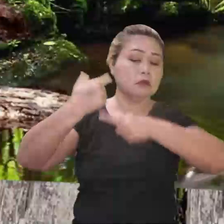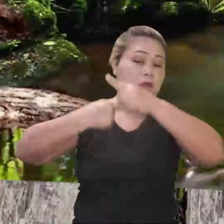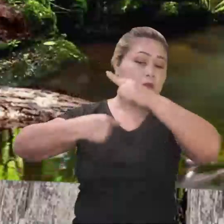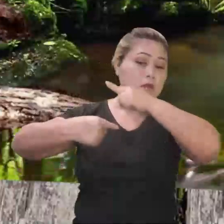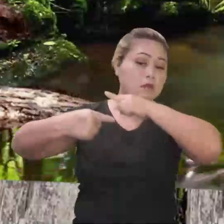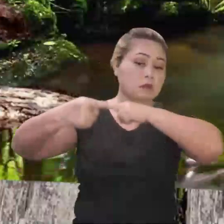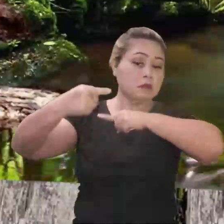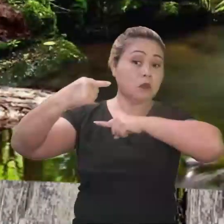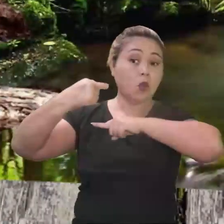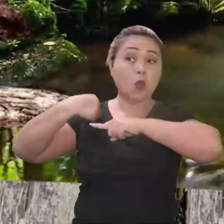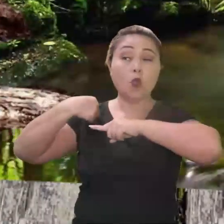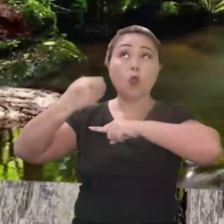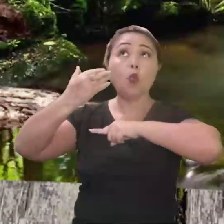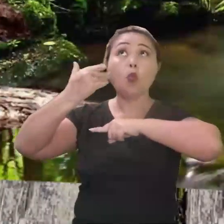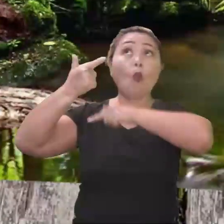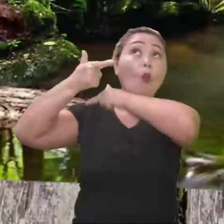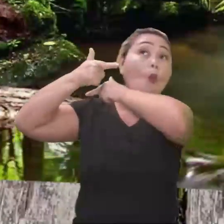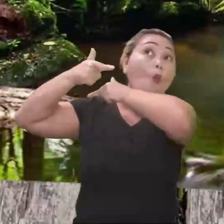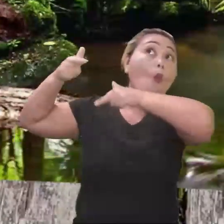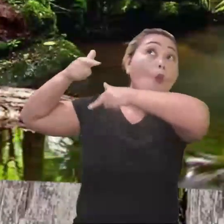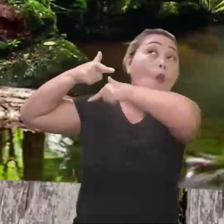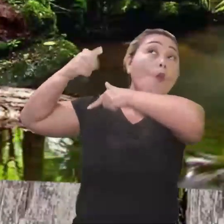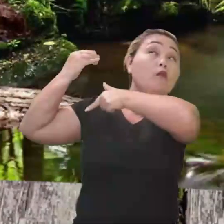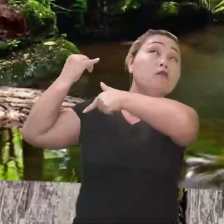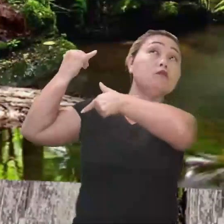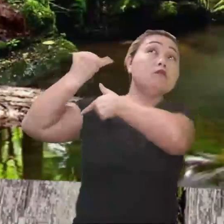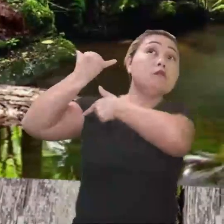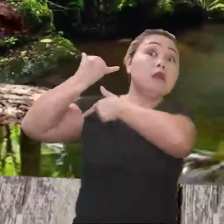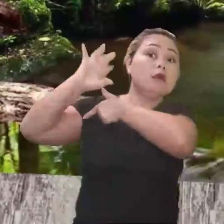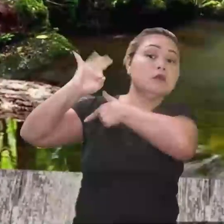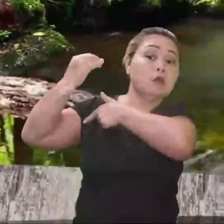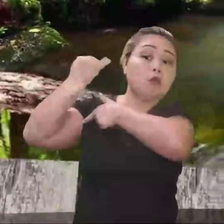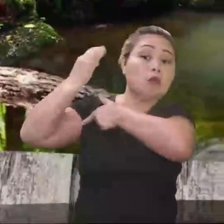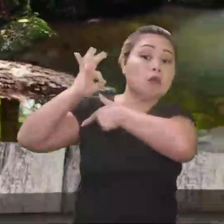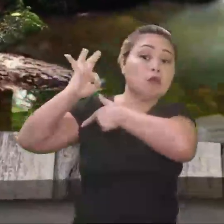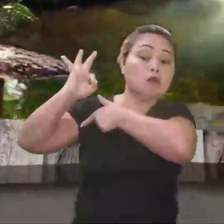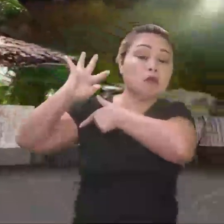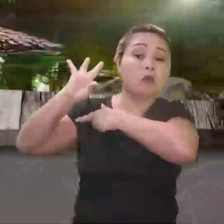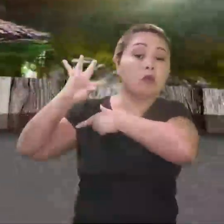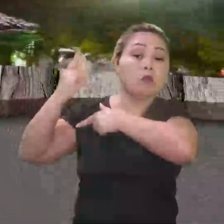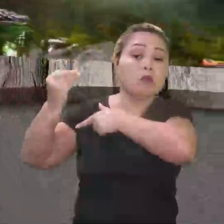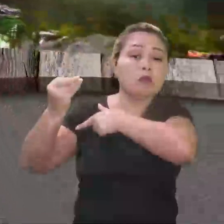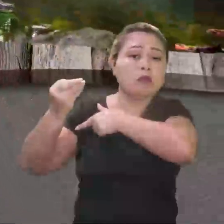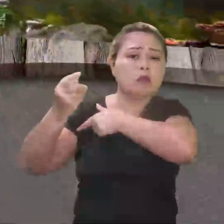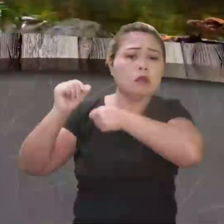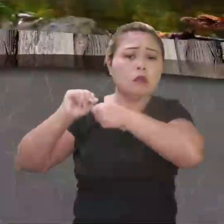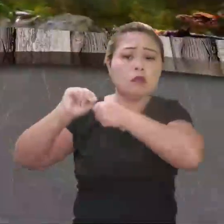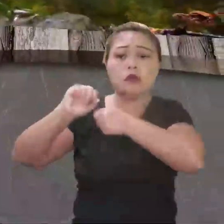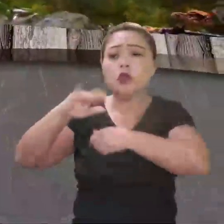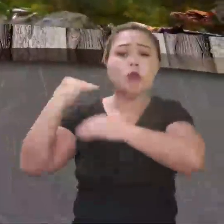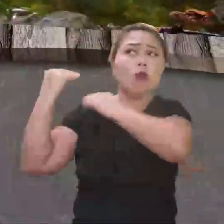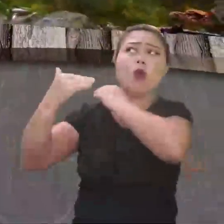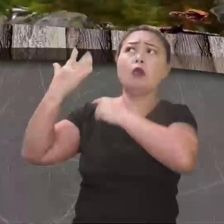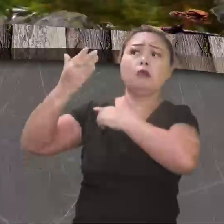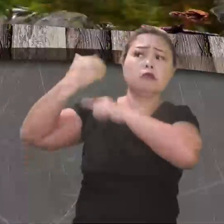aconteceu, onde a gente não tem ninguém que nos dê essas informações, todos já estão